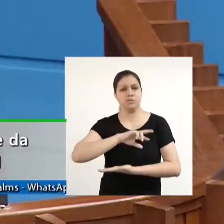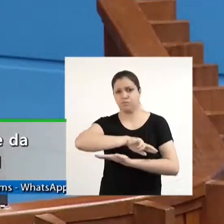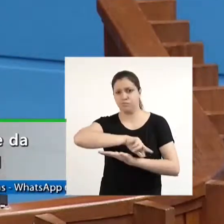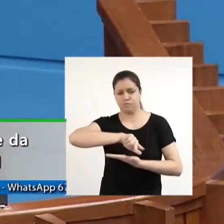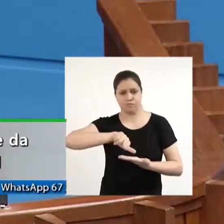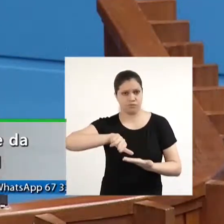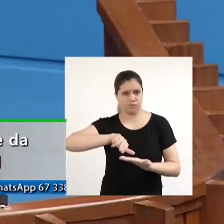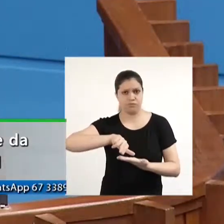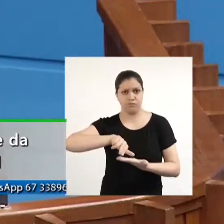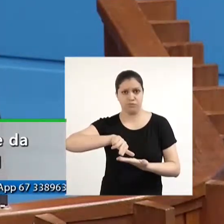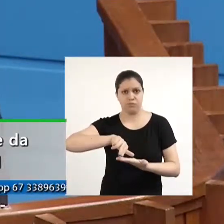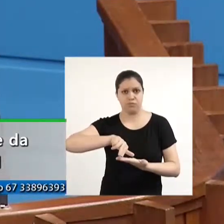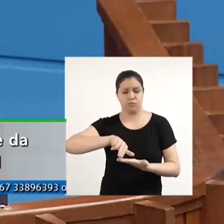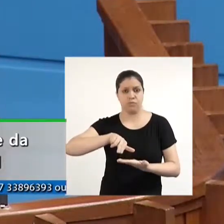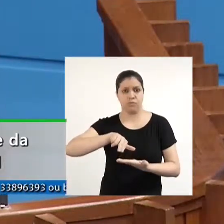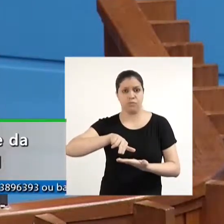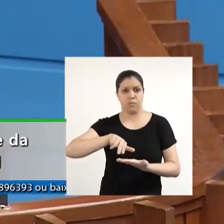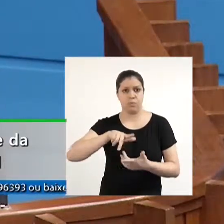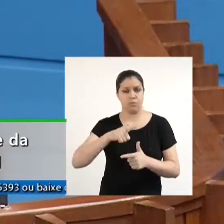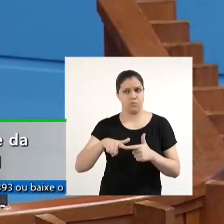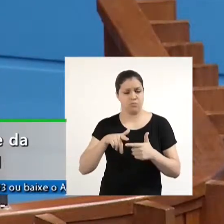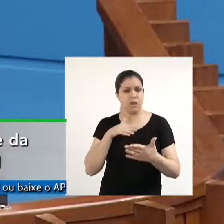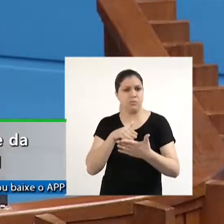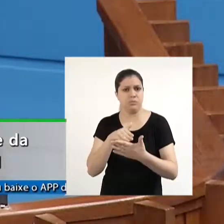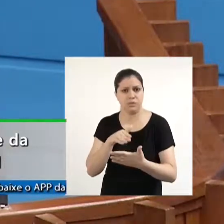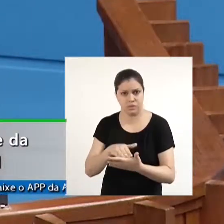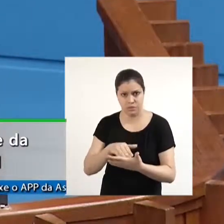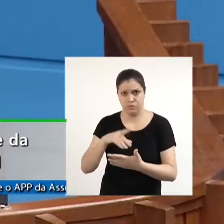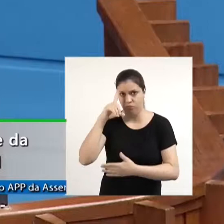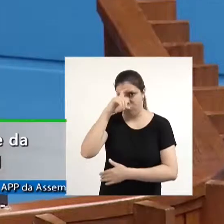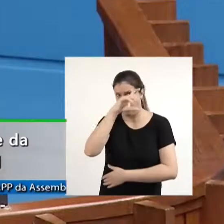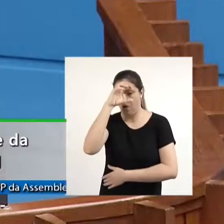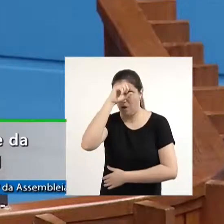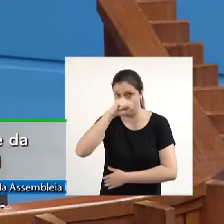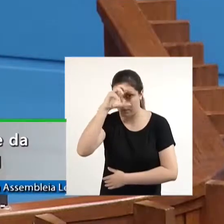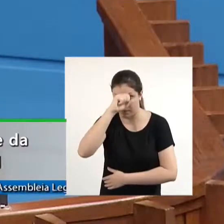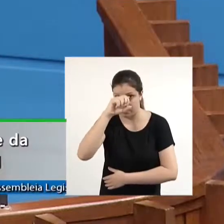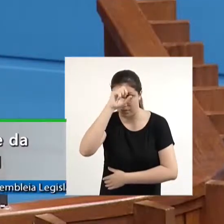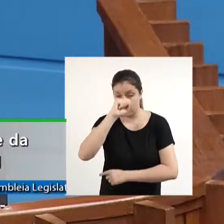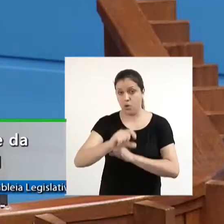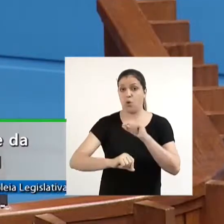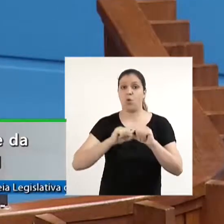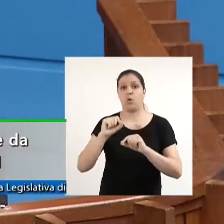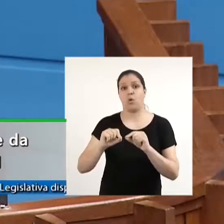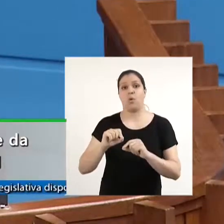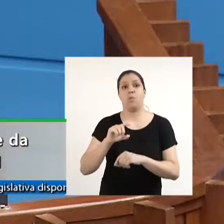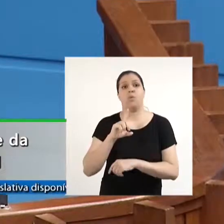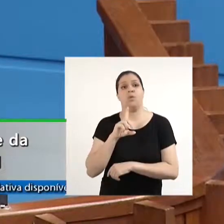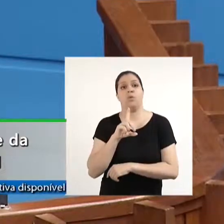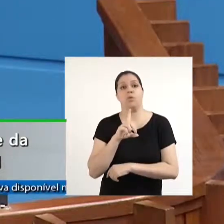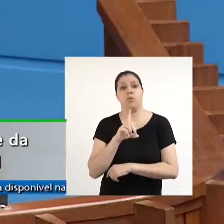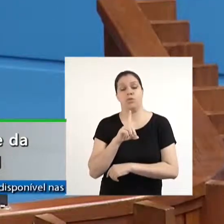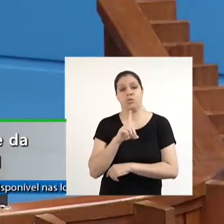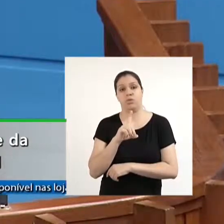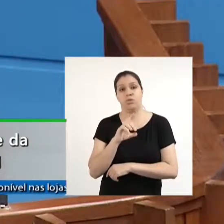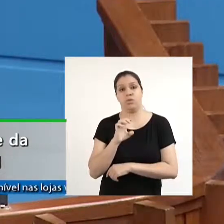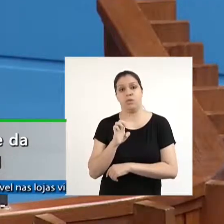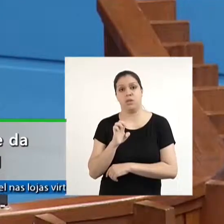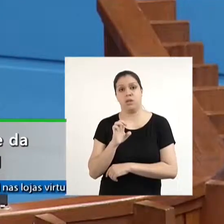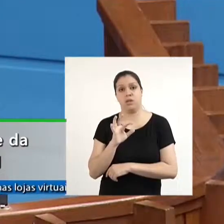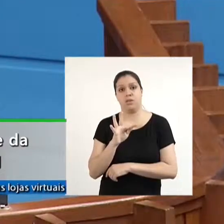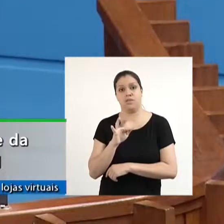abrangem o diagnóstico do transtorno do déficit de atenção e hiperatividade,